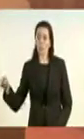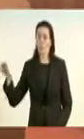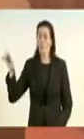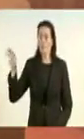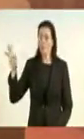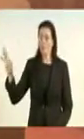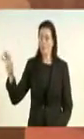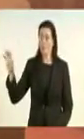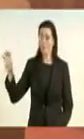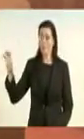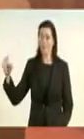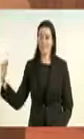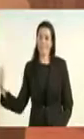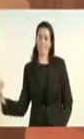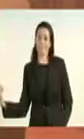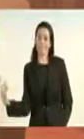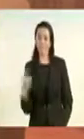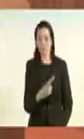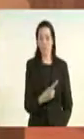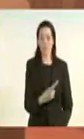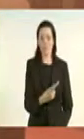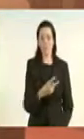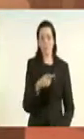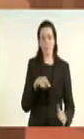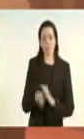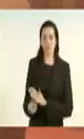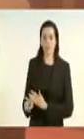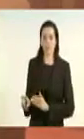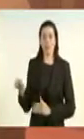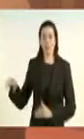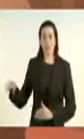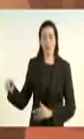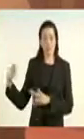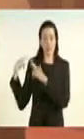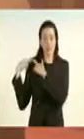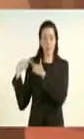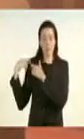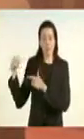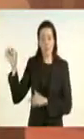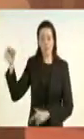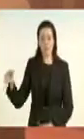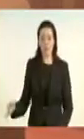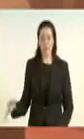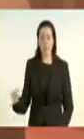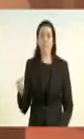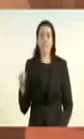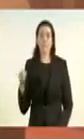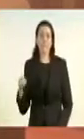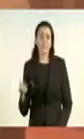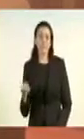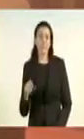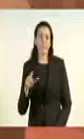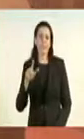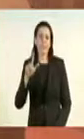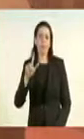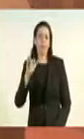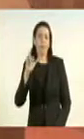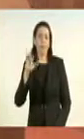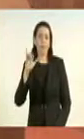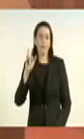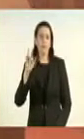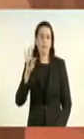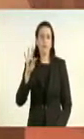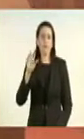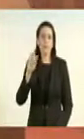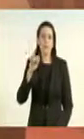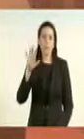órgão competente para analisar ou não, tanto que todo dia a gente vê que quando tem alguma licitação errada, o próprio Tribunal de Contas suspende a licitação,